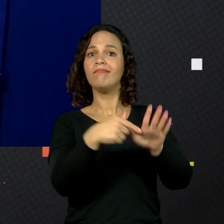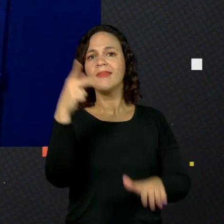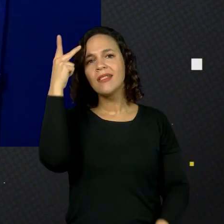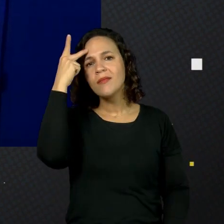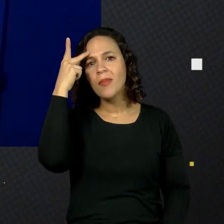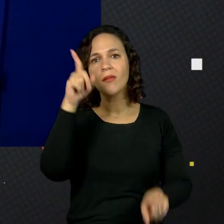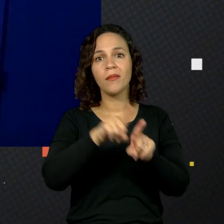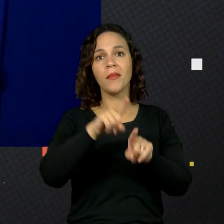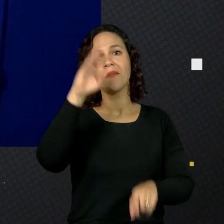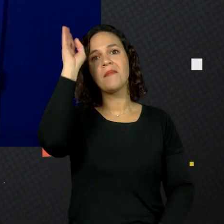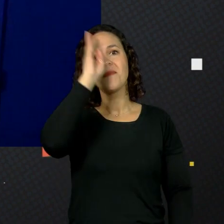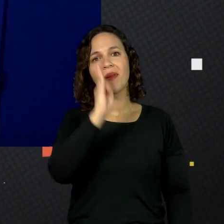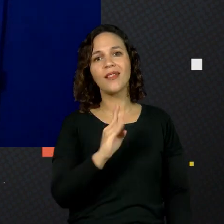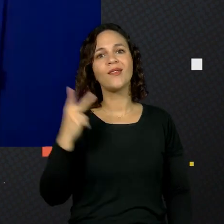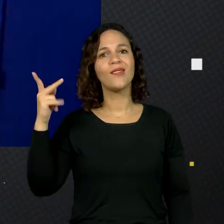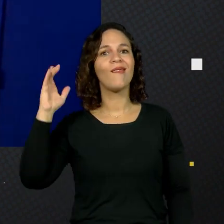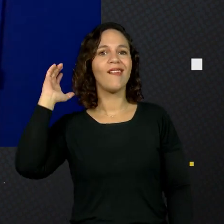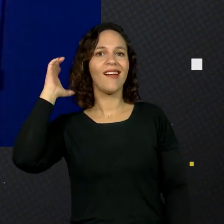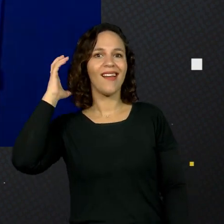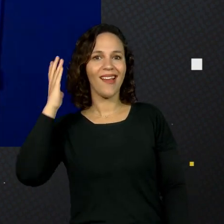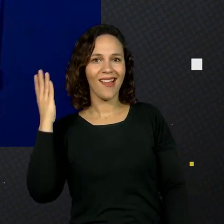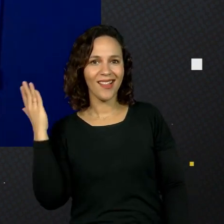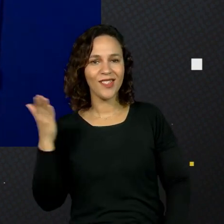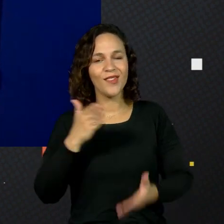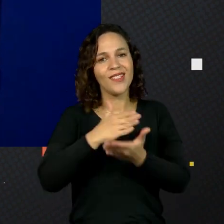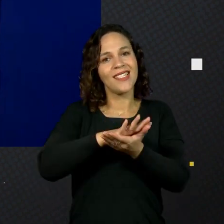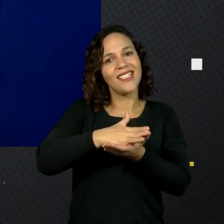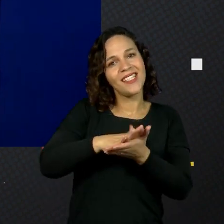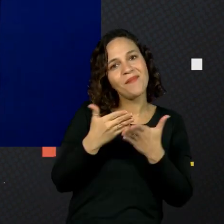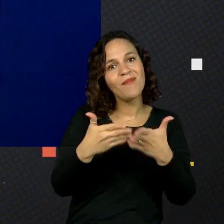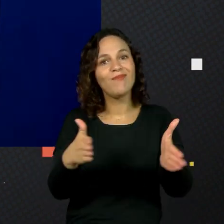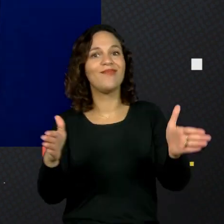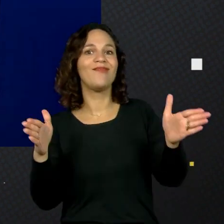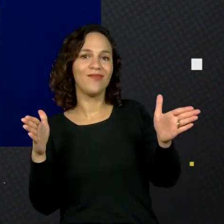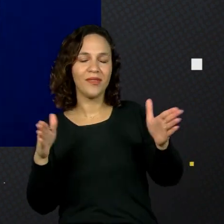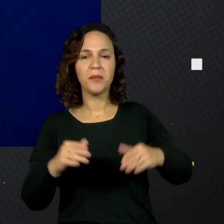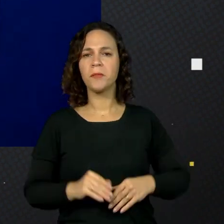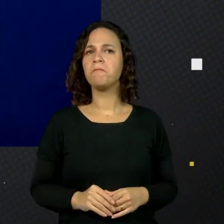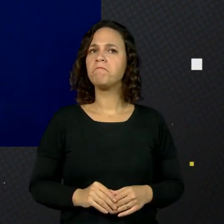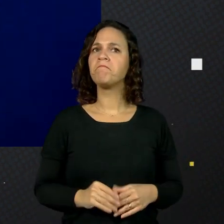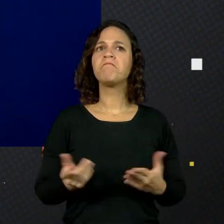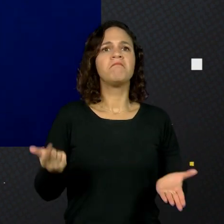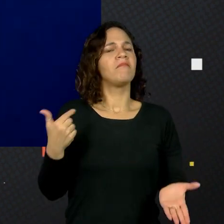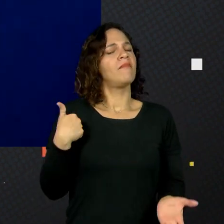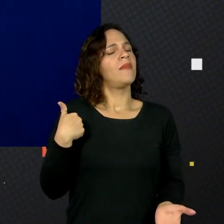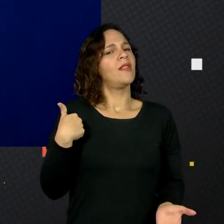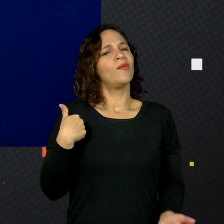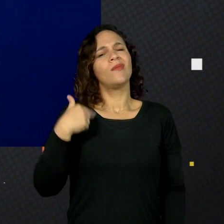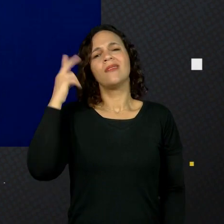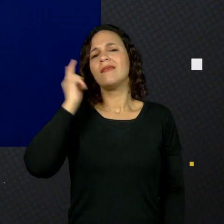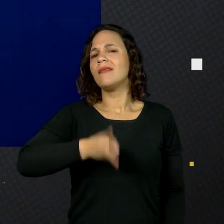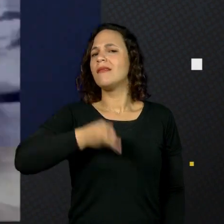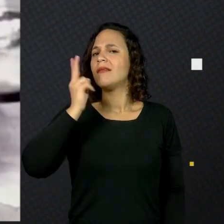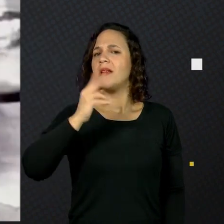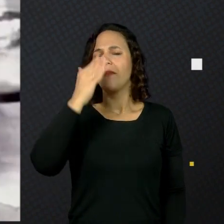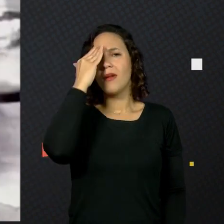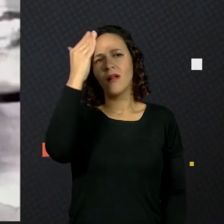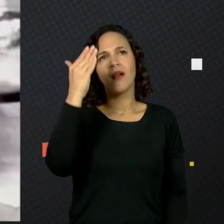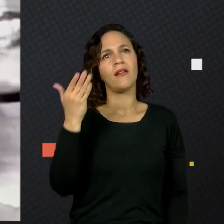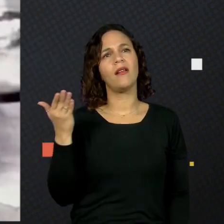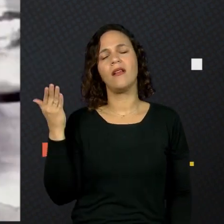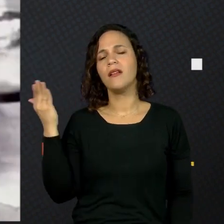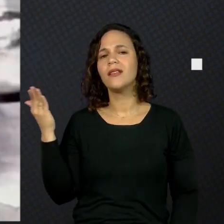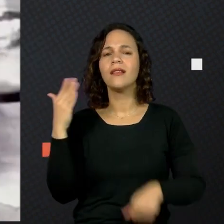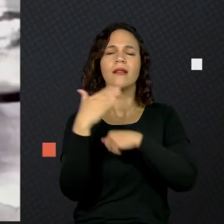seu programa O Samba Pede Passagem. Eu nunca vou me cansar de agradecer a você por